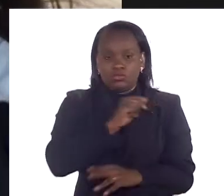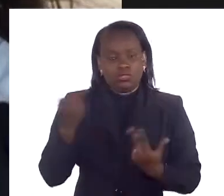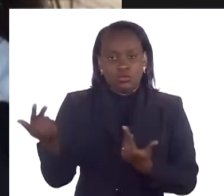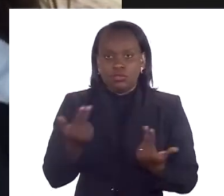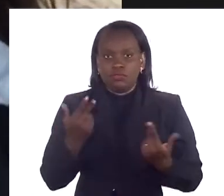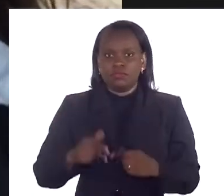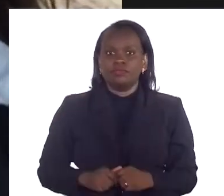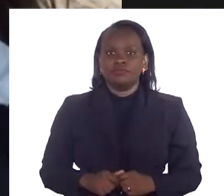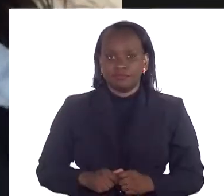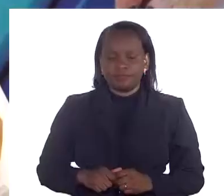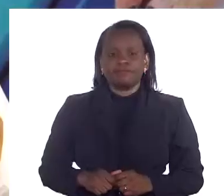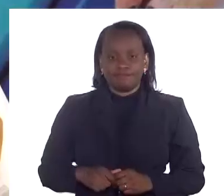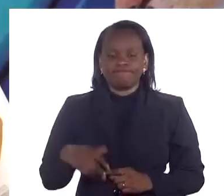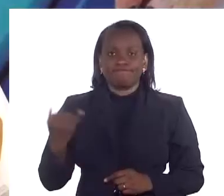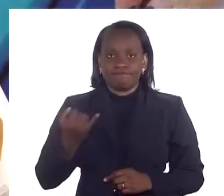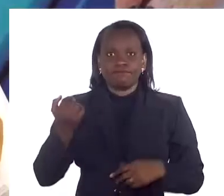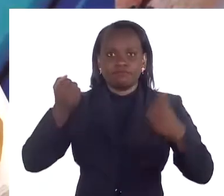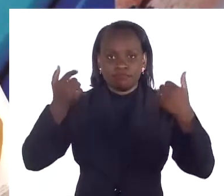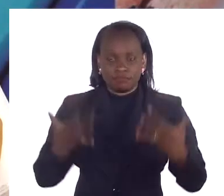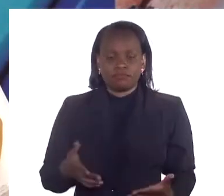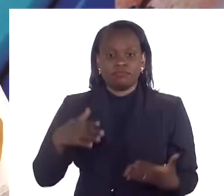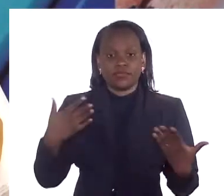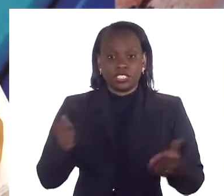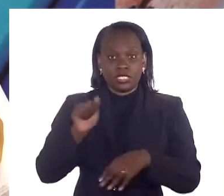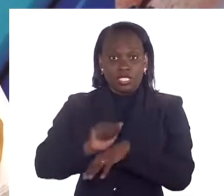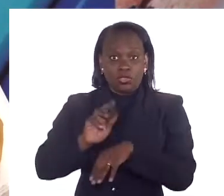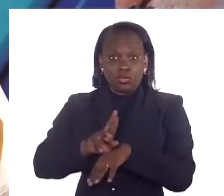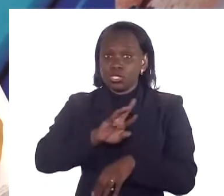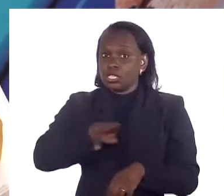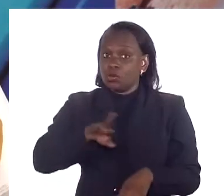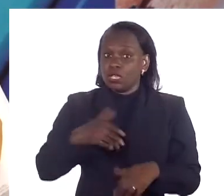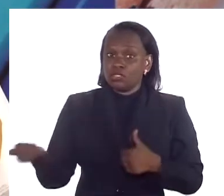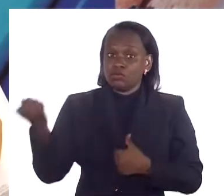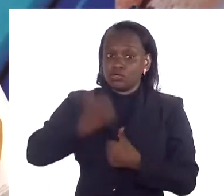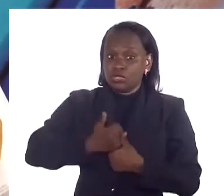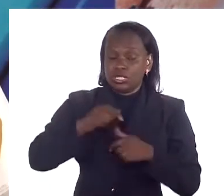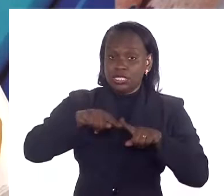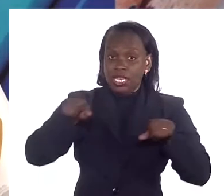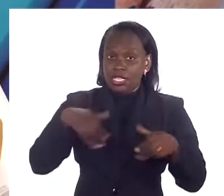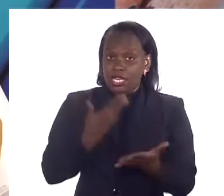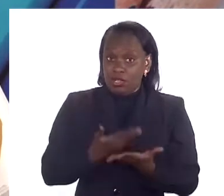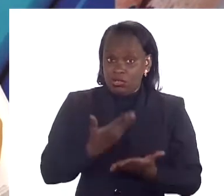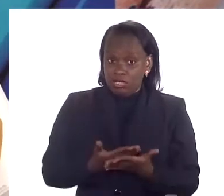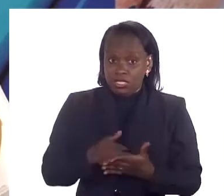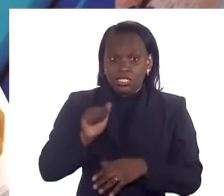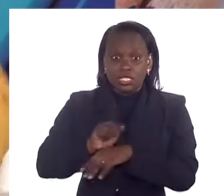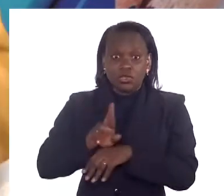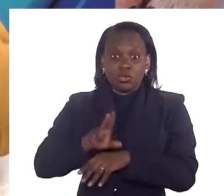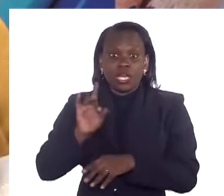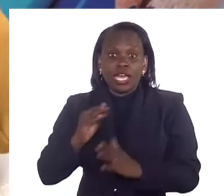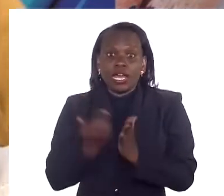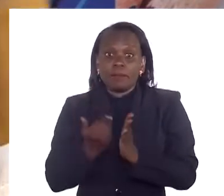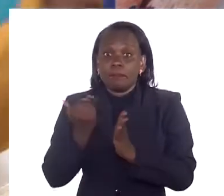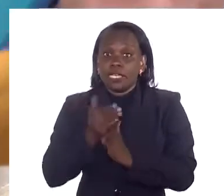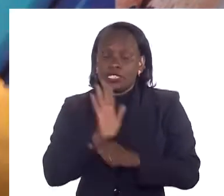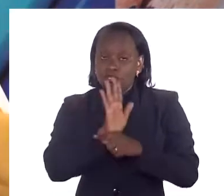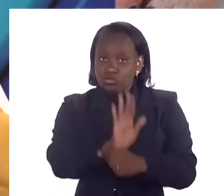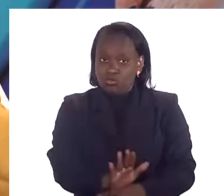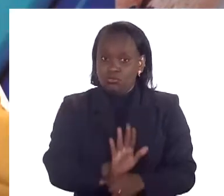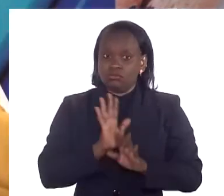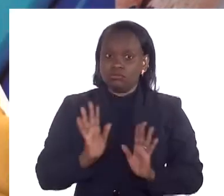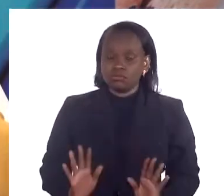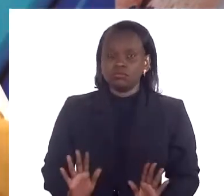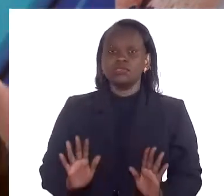os outros. Isso é importante dizer que, assim, sala de recursos não substitui sala de aula. Sala de recursos é um